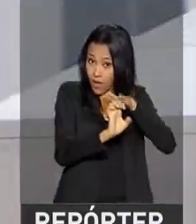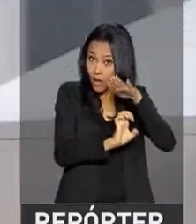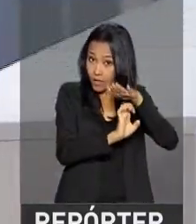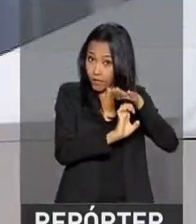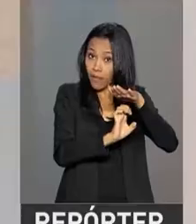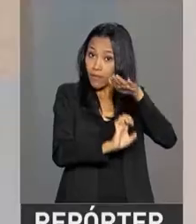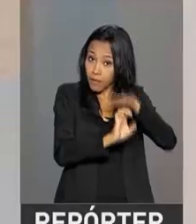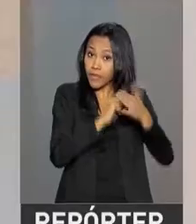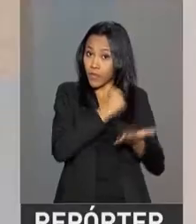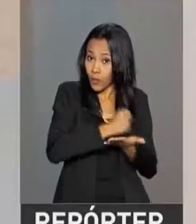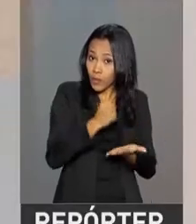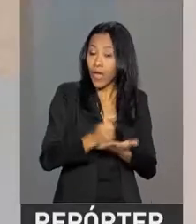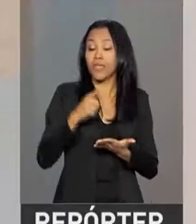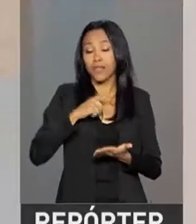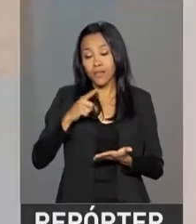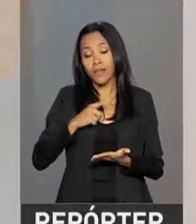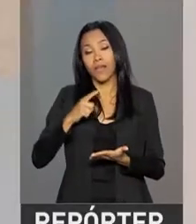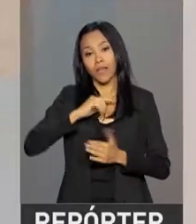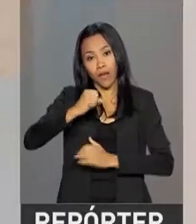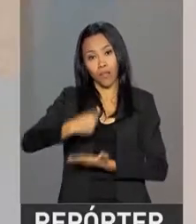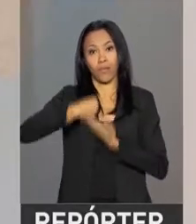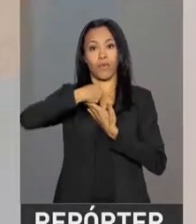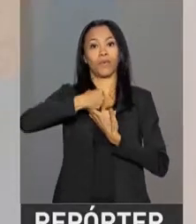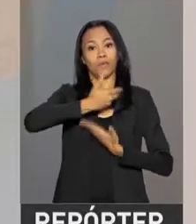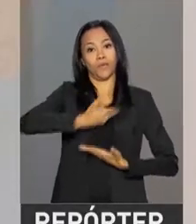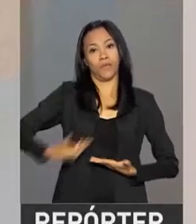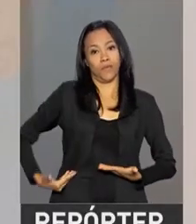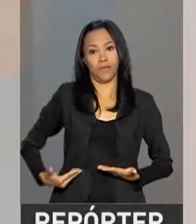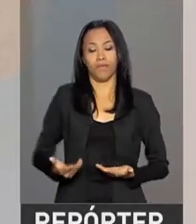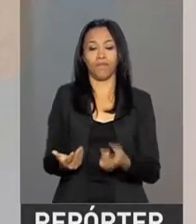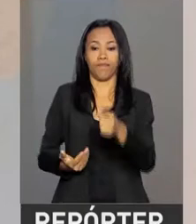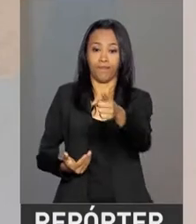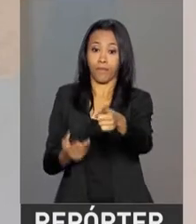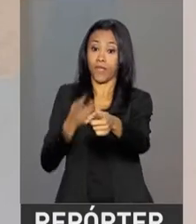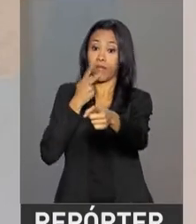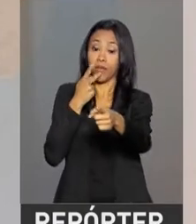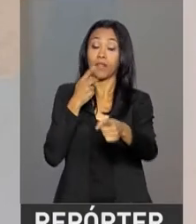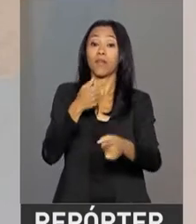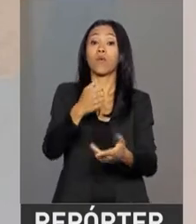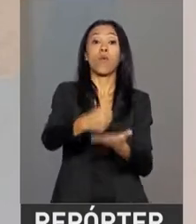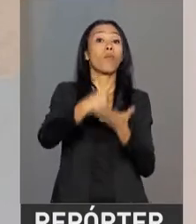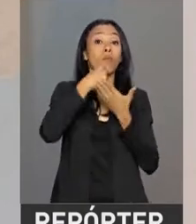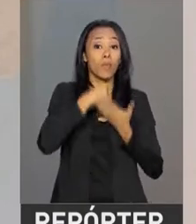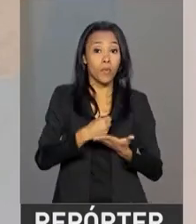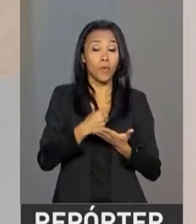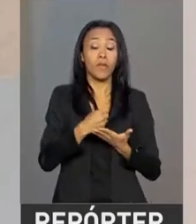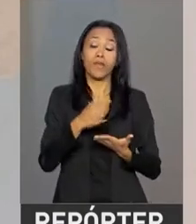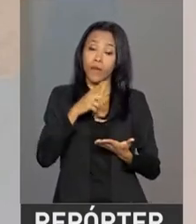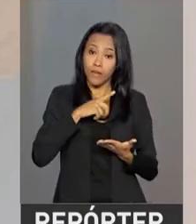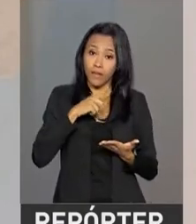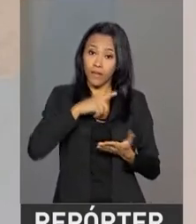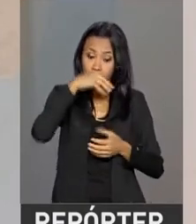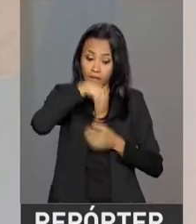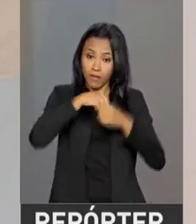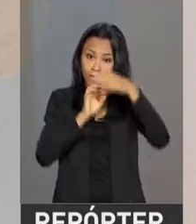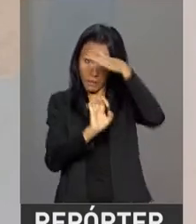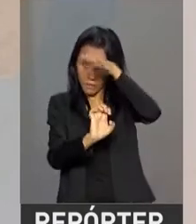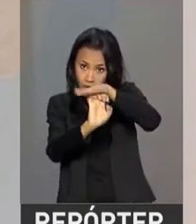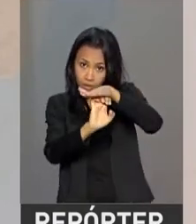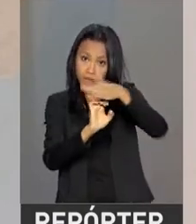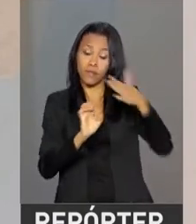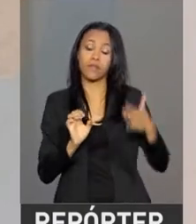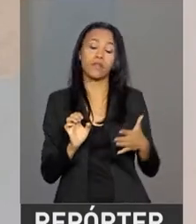vantagens as vantagens para o empregador é que terá mão de obra no seu embrião formado e